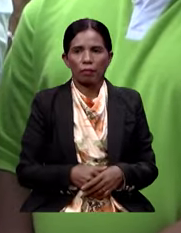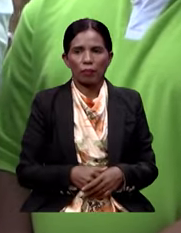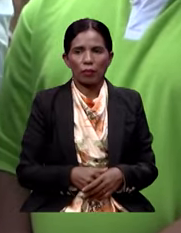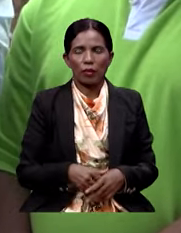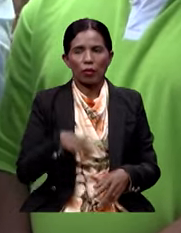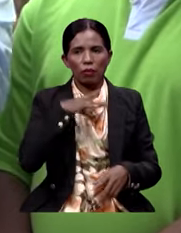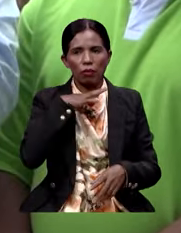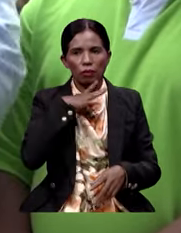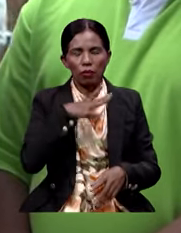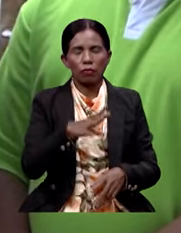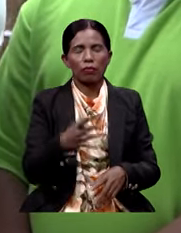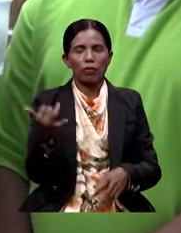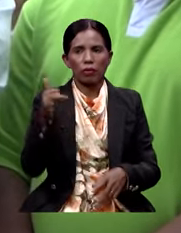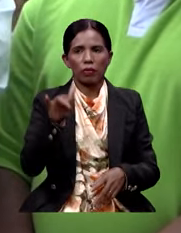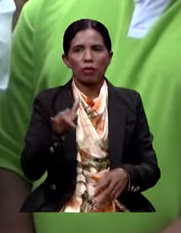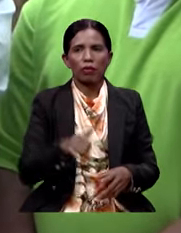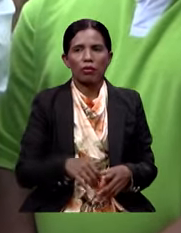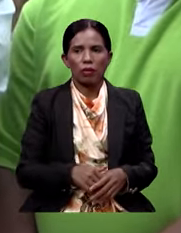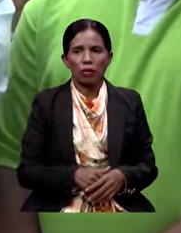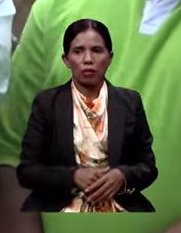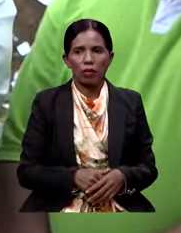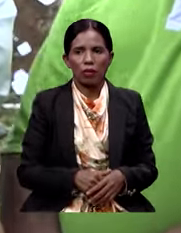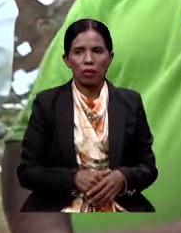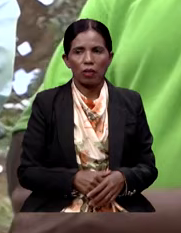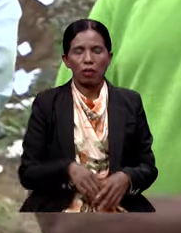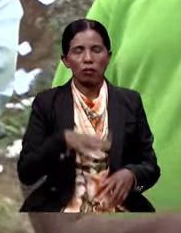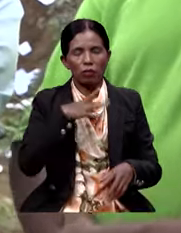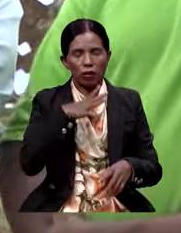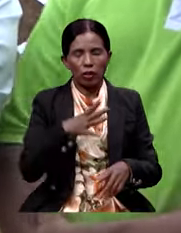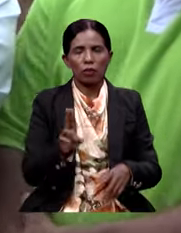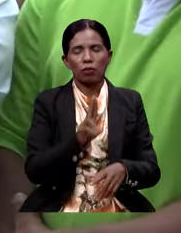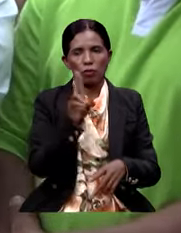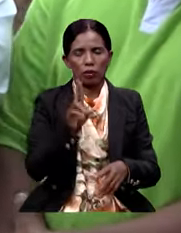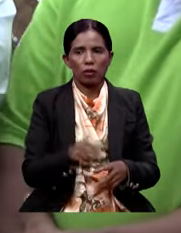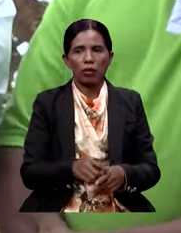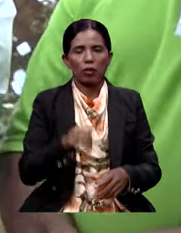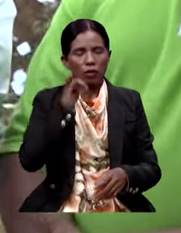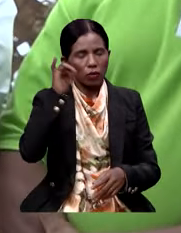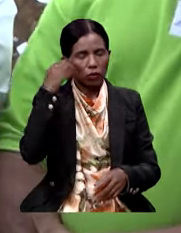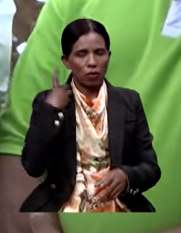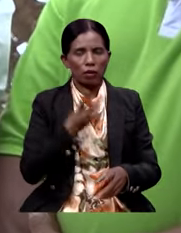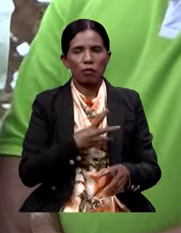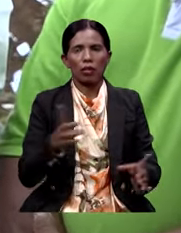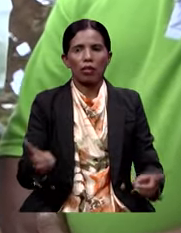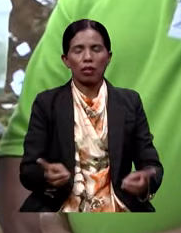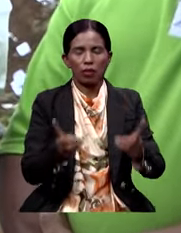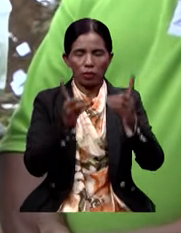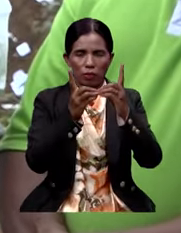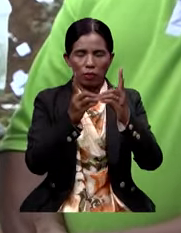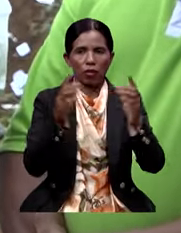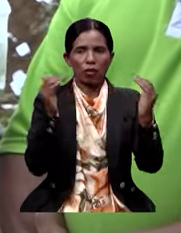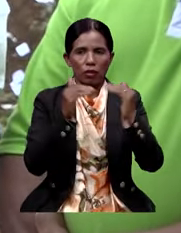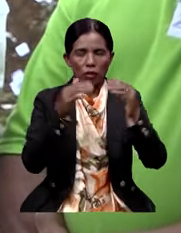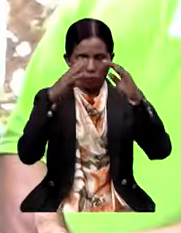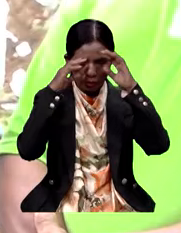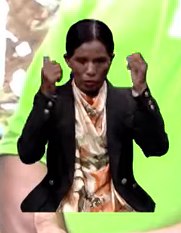lisu organiku lisu domestiku. Antau ng harsaik ami hasoro malo ho encontro